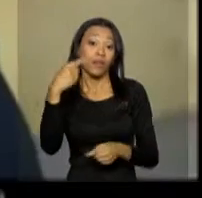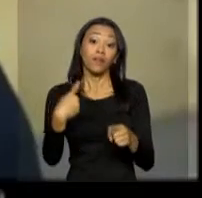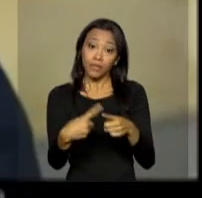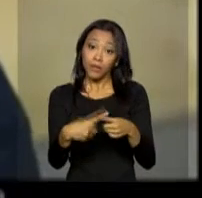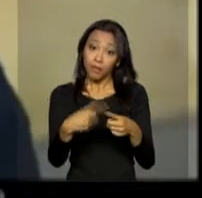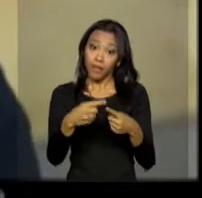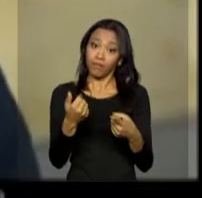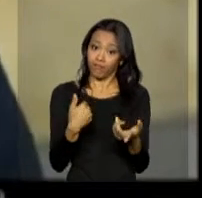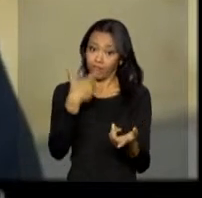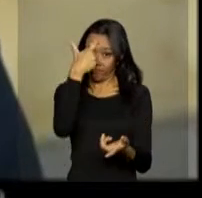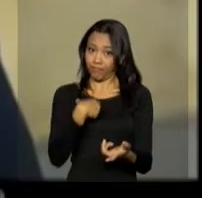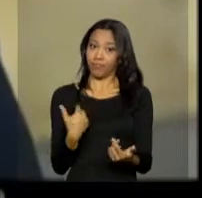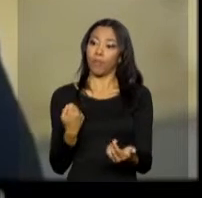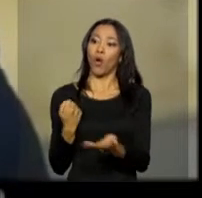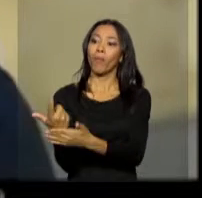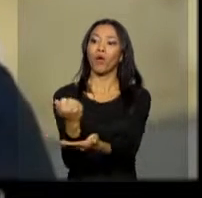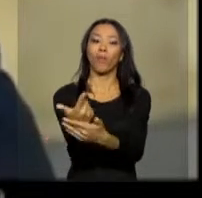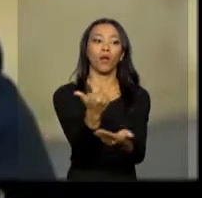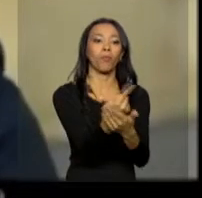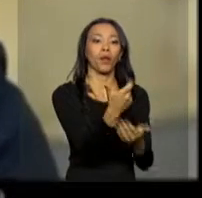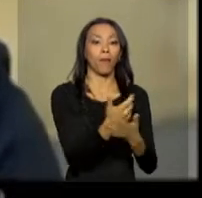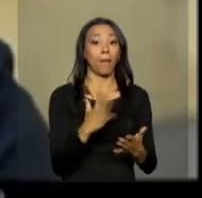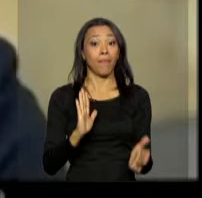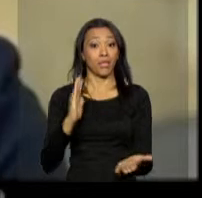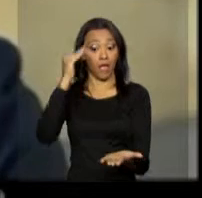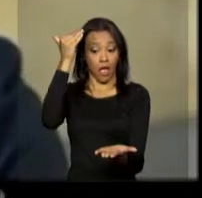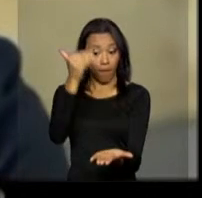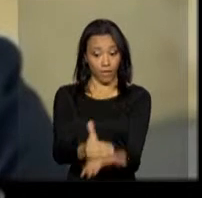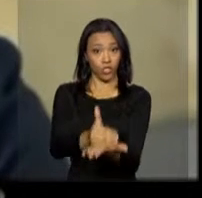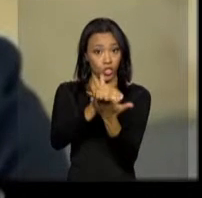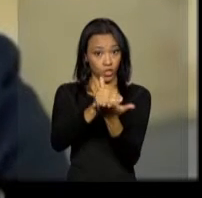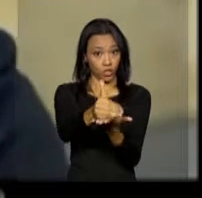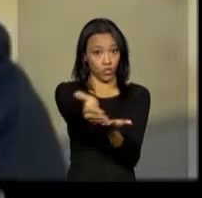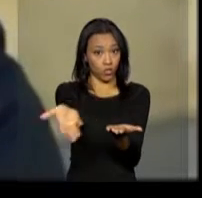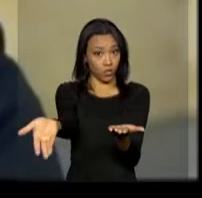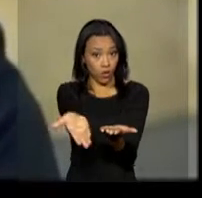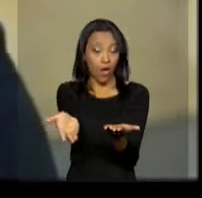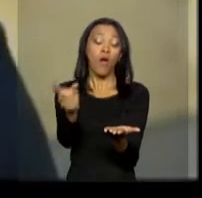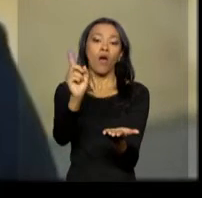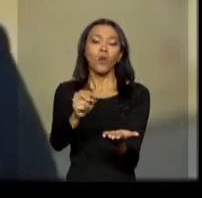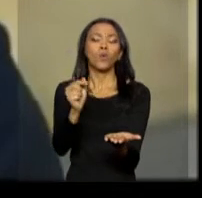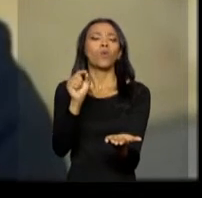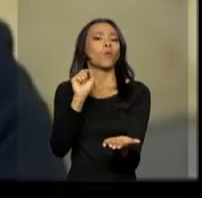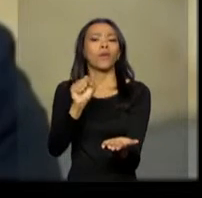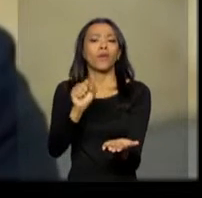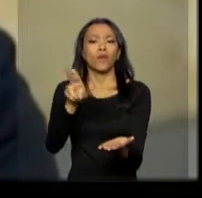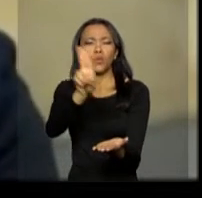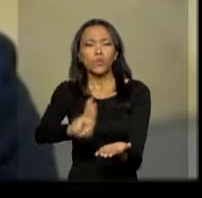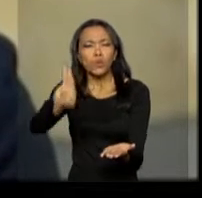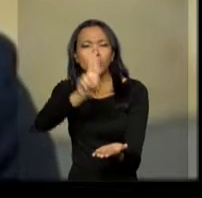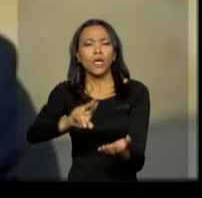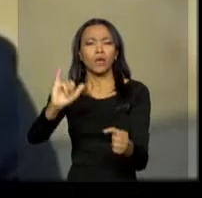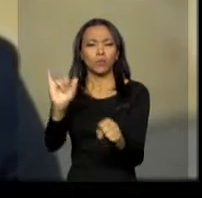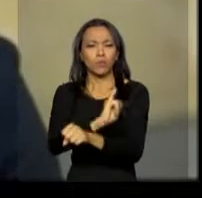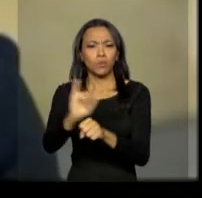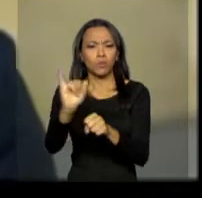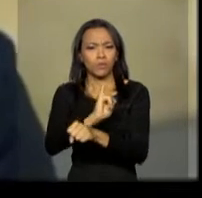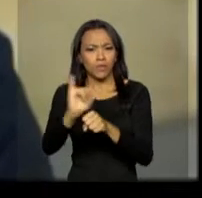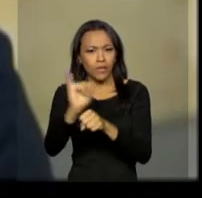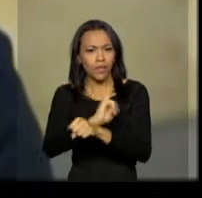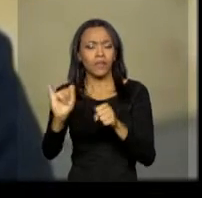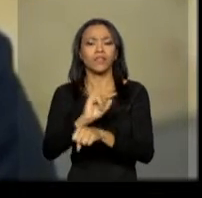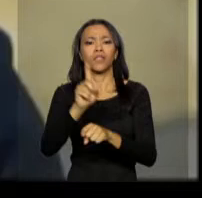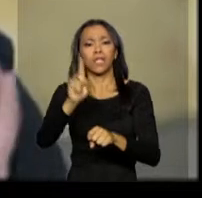trabalhador. Mas, a partir de agora, vai privilegiar, como nunca, um instrumento que mais amplia o emprego